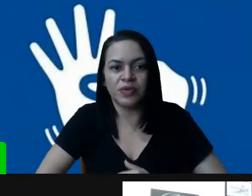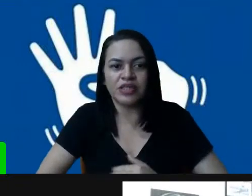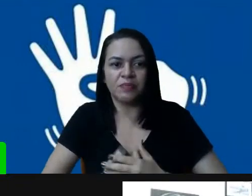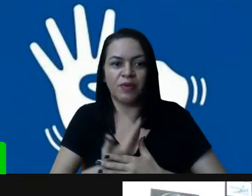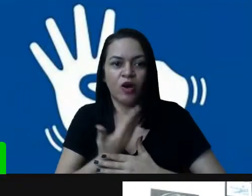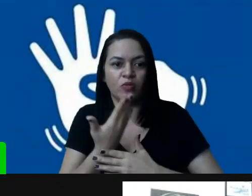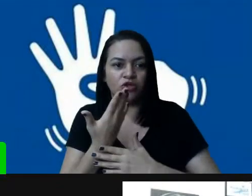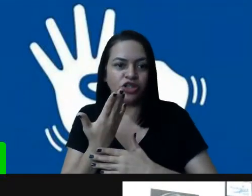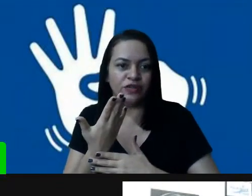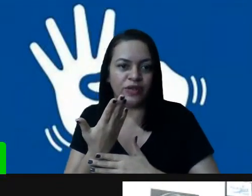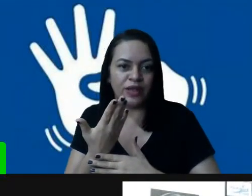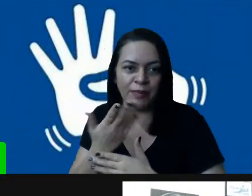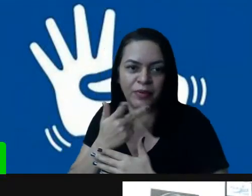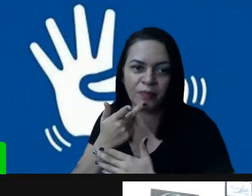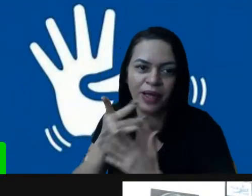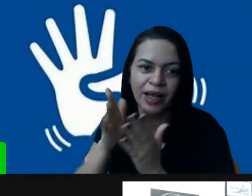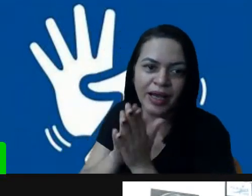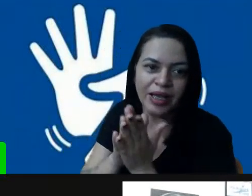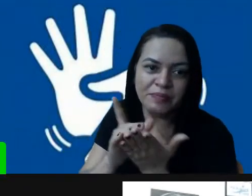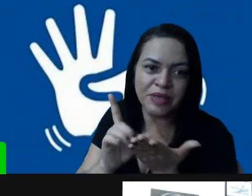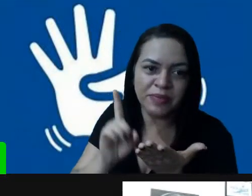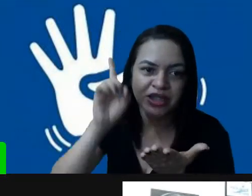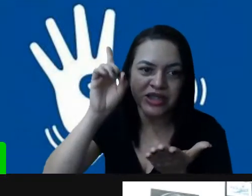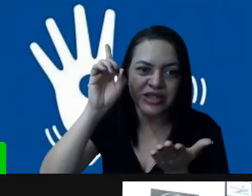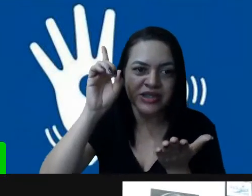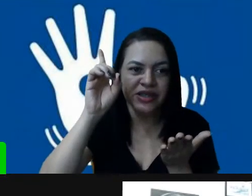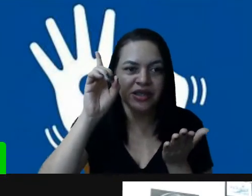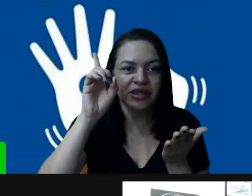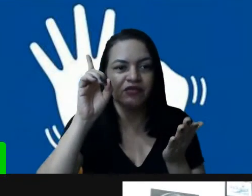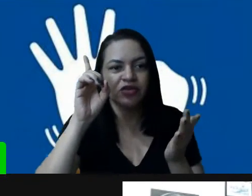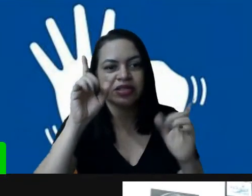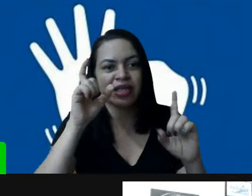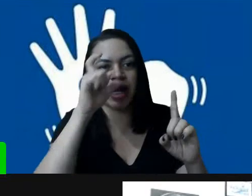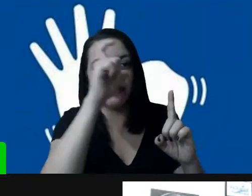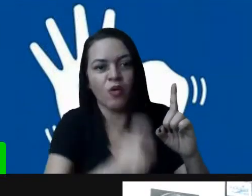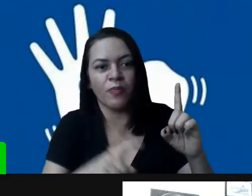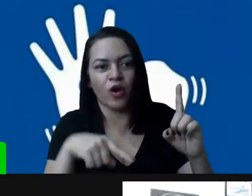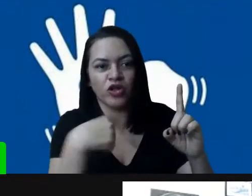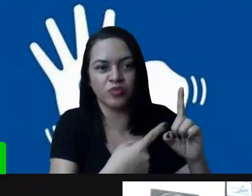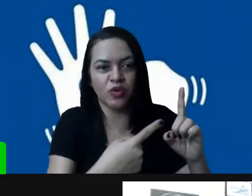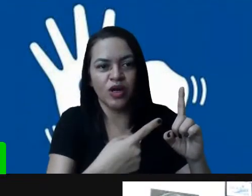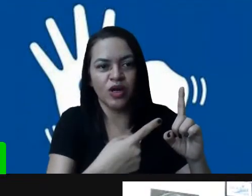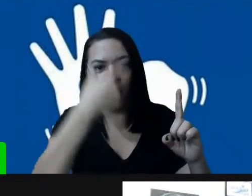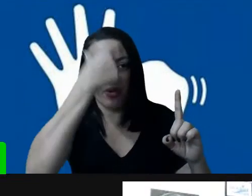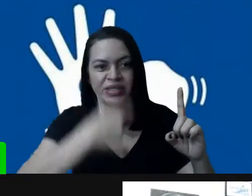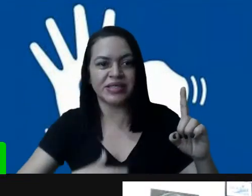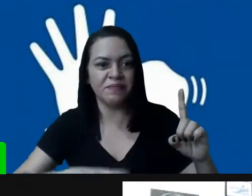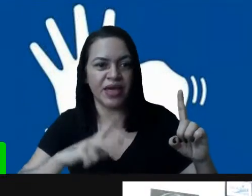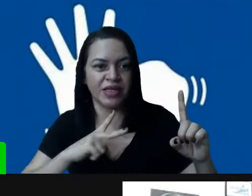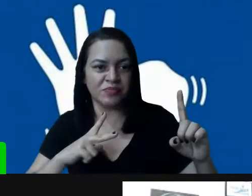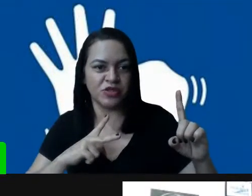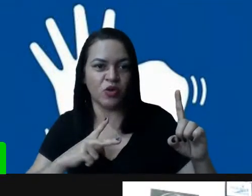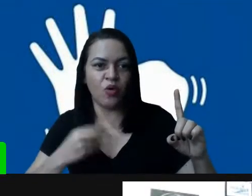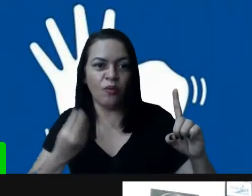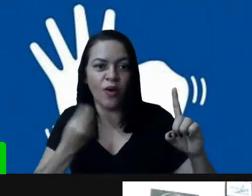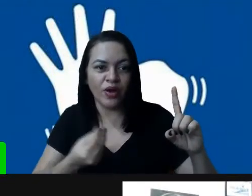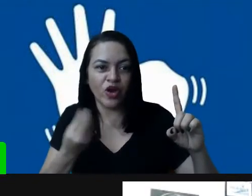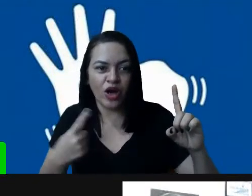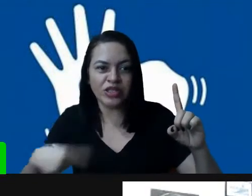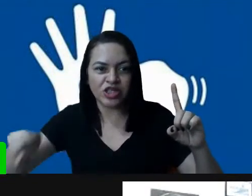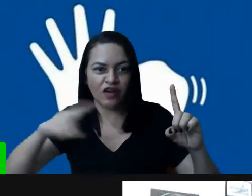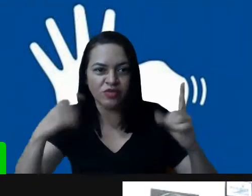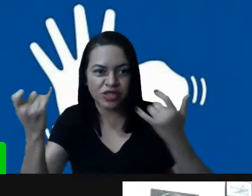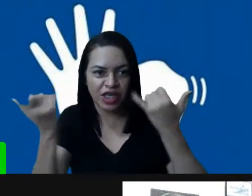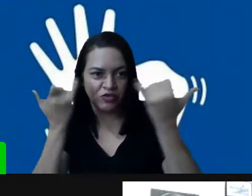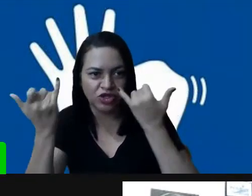isso o principal motivo, né? A própria Bíblia diz que você ama o próximo como a si mesmo. Então, como